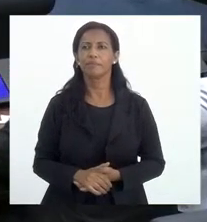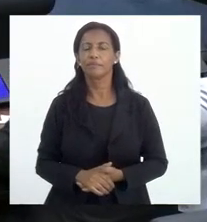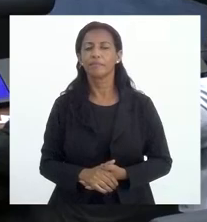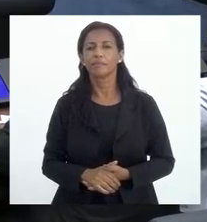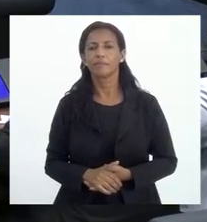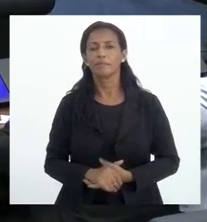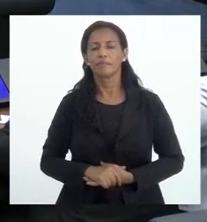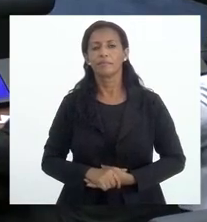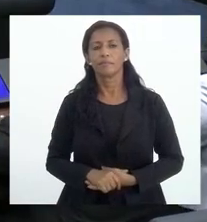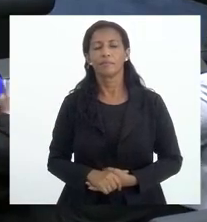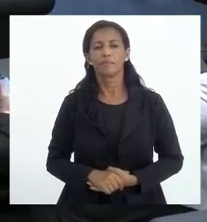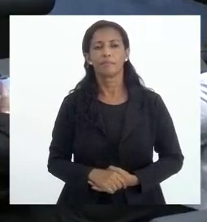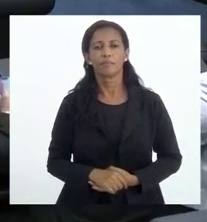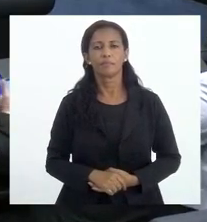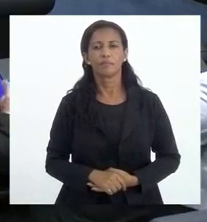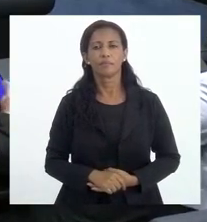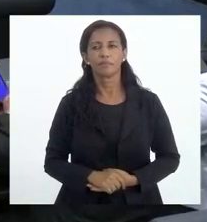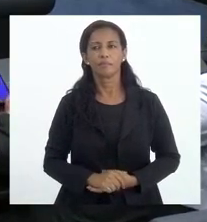do secretário.